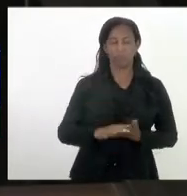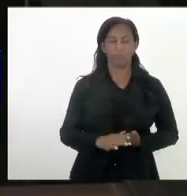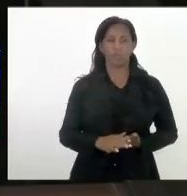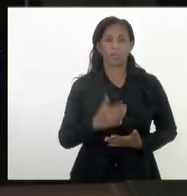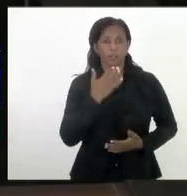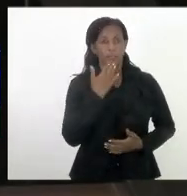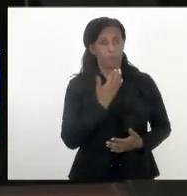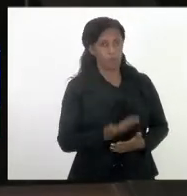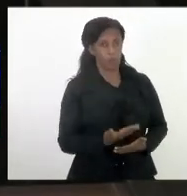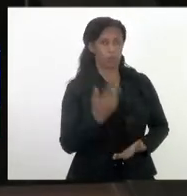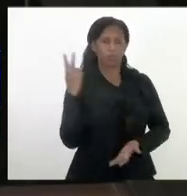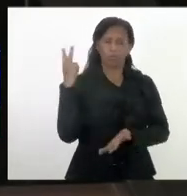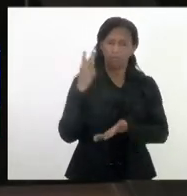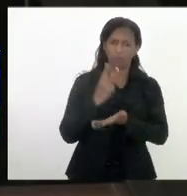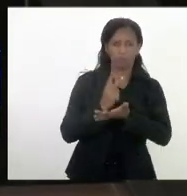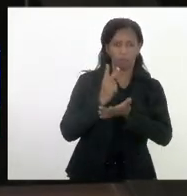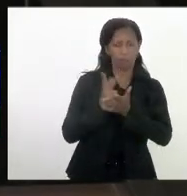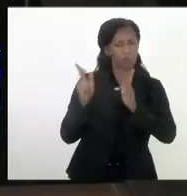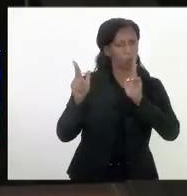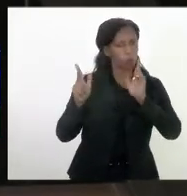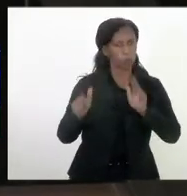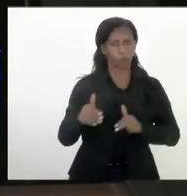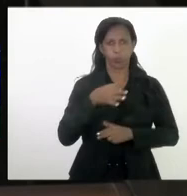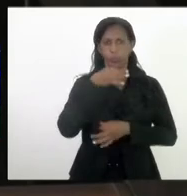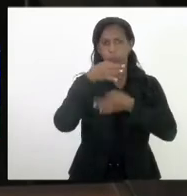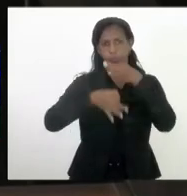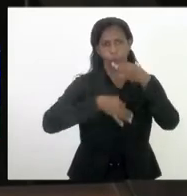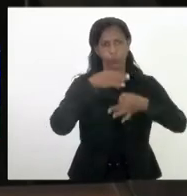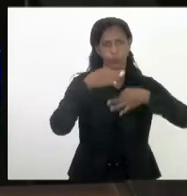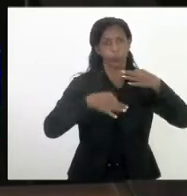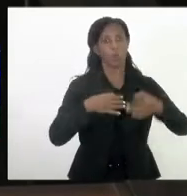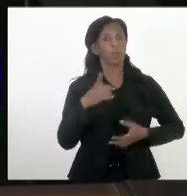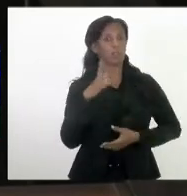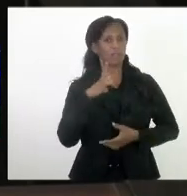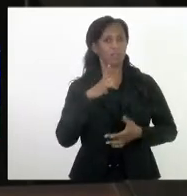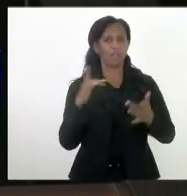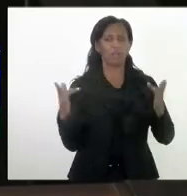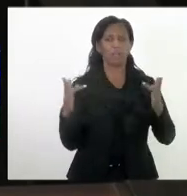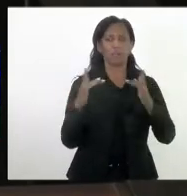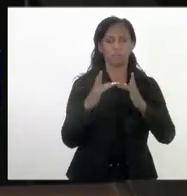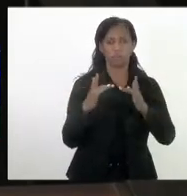propuseram a mesmíssima coisa. E houve um acordo